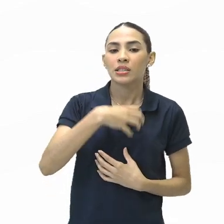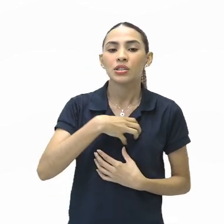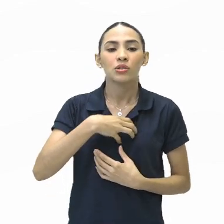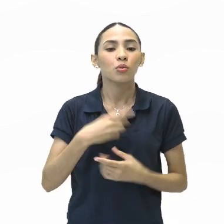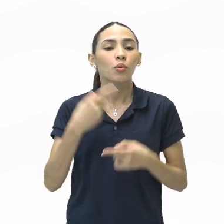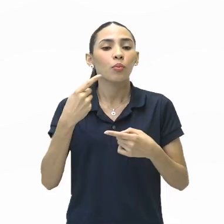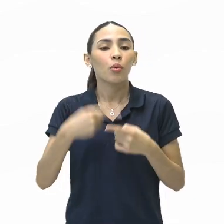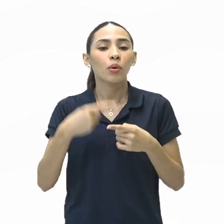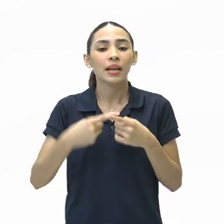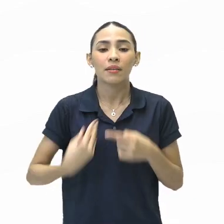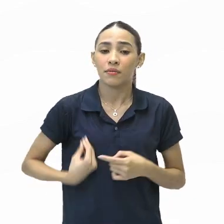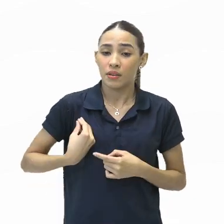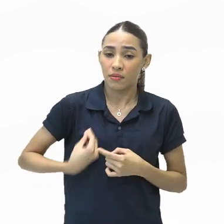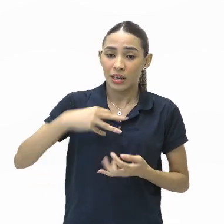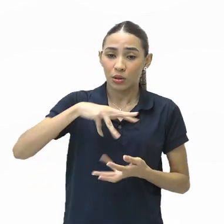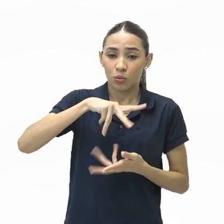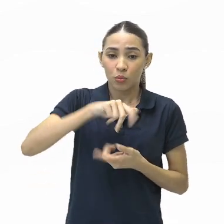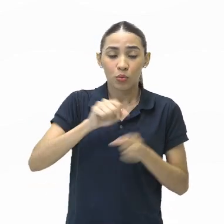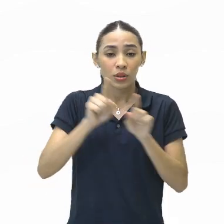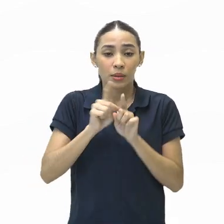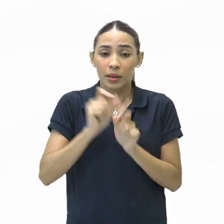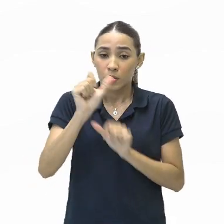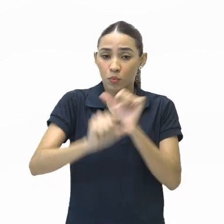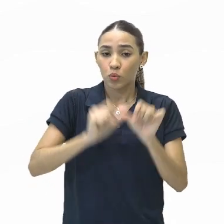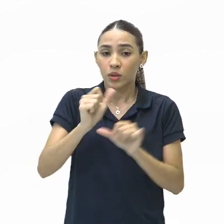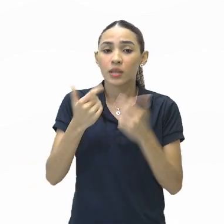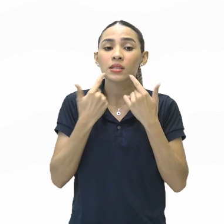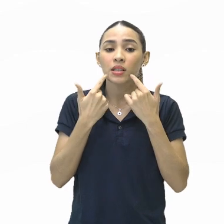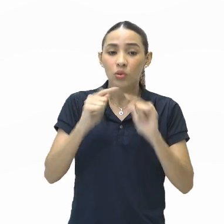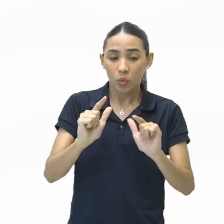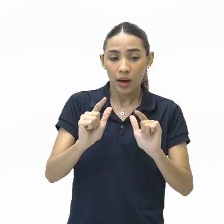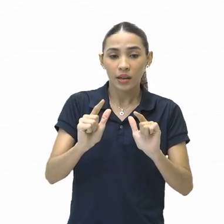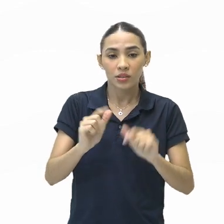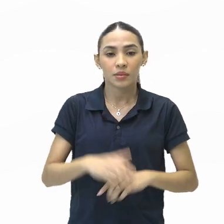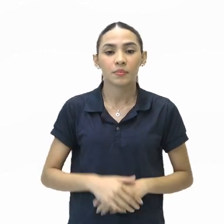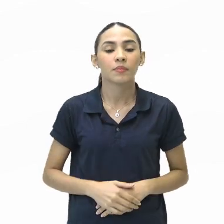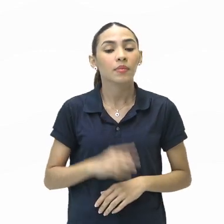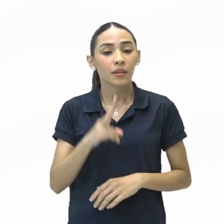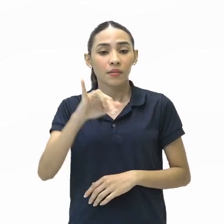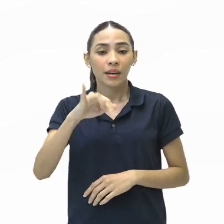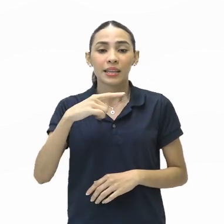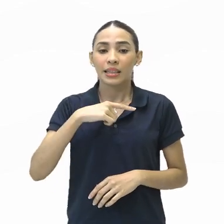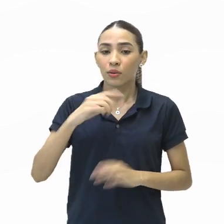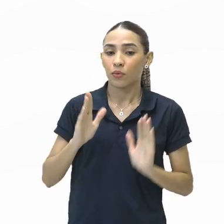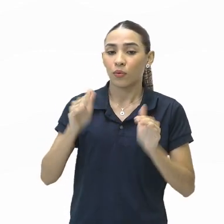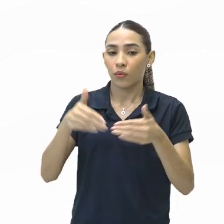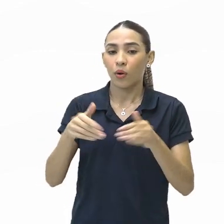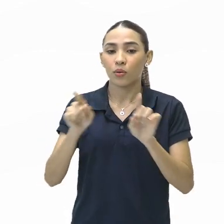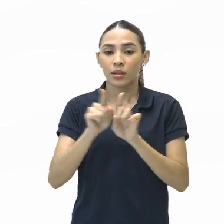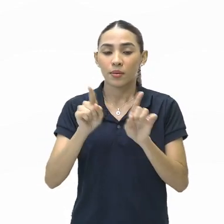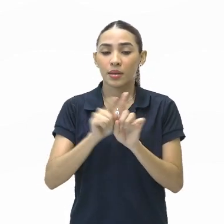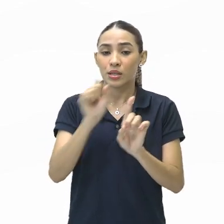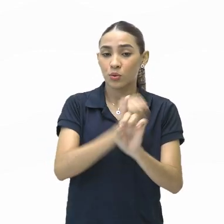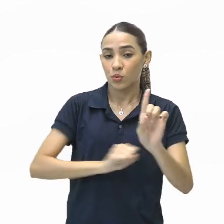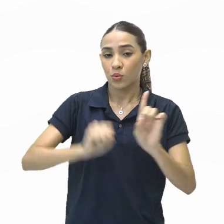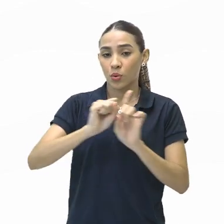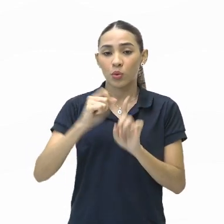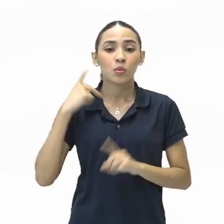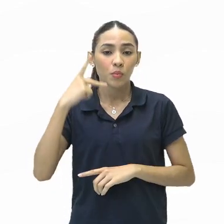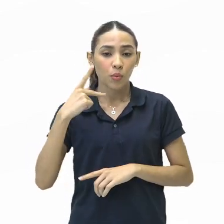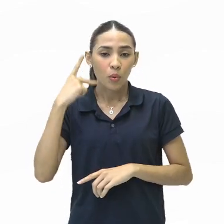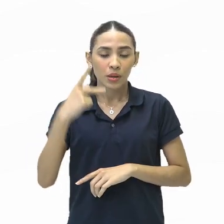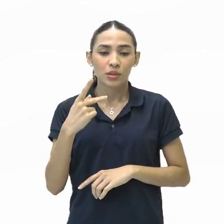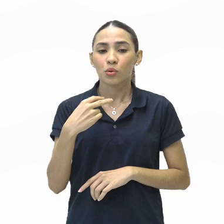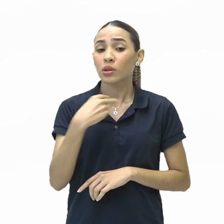no mundo e renovação da linguagem. Veja aqui, renovação. Vai ter ali um foco também no sociopolítico, a gente